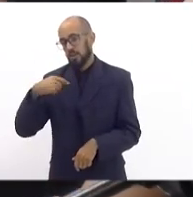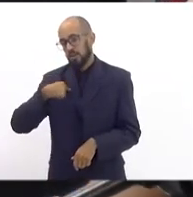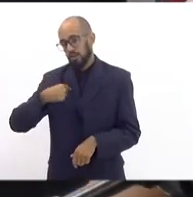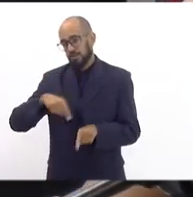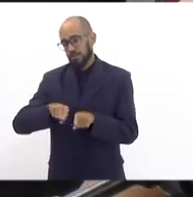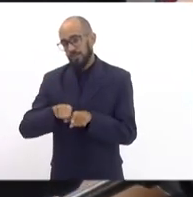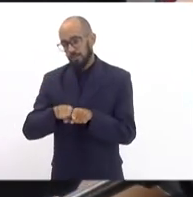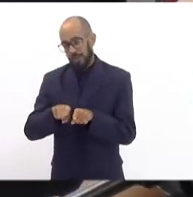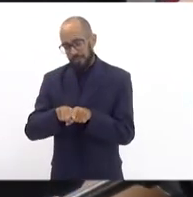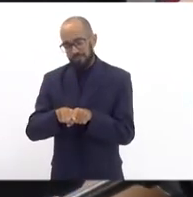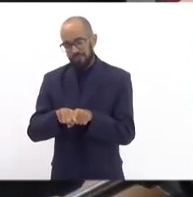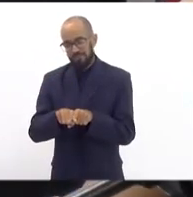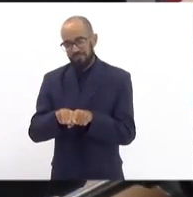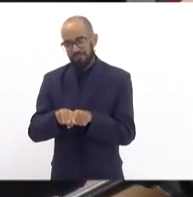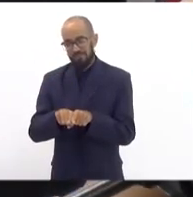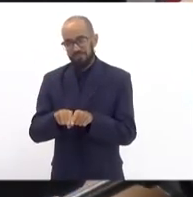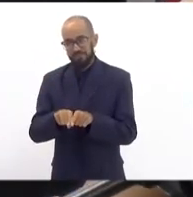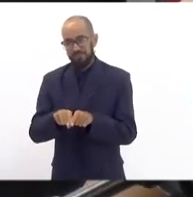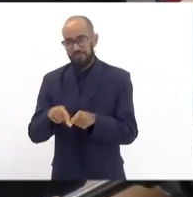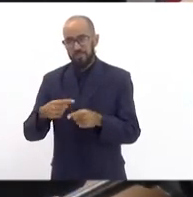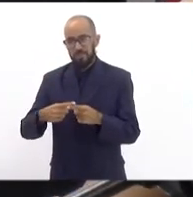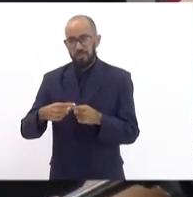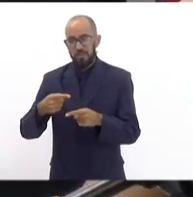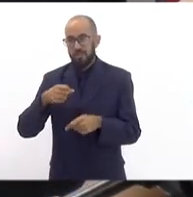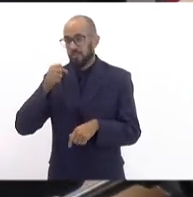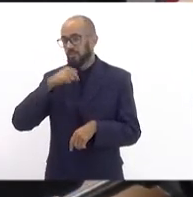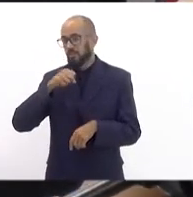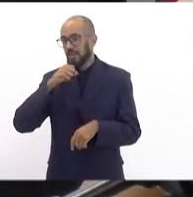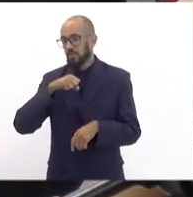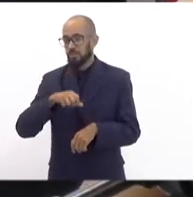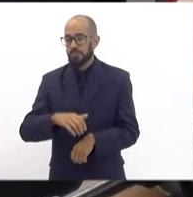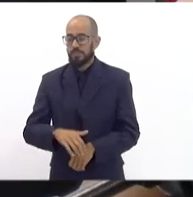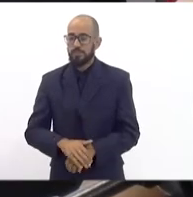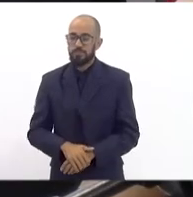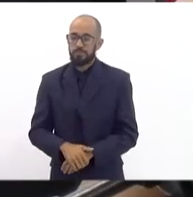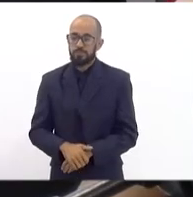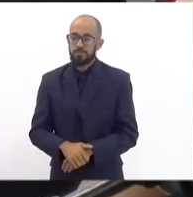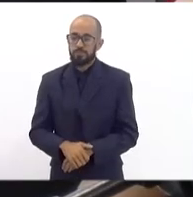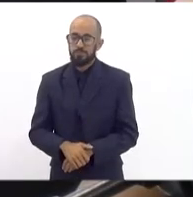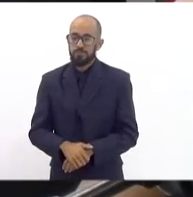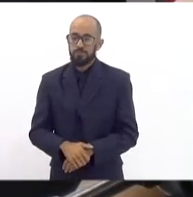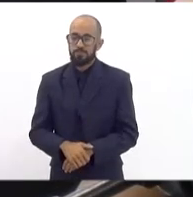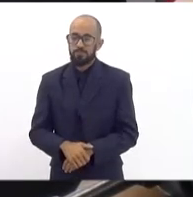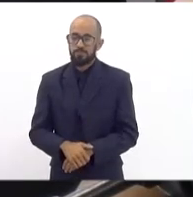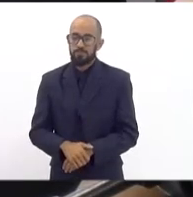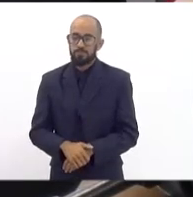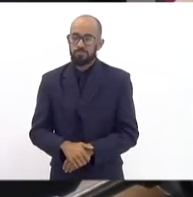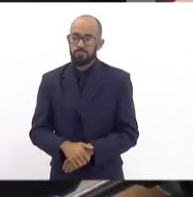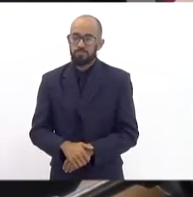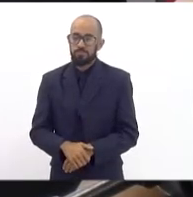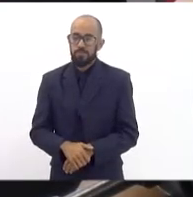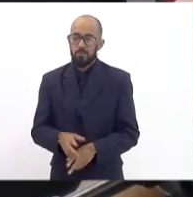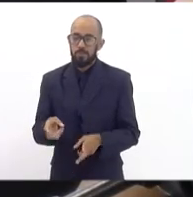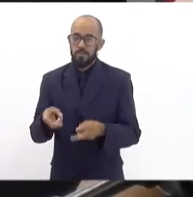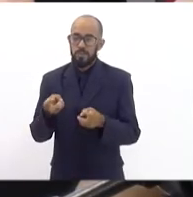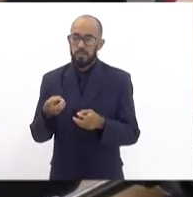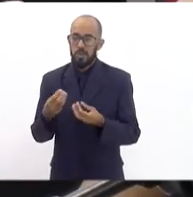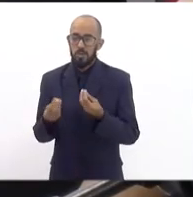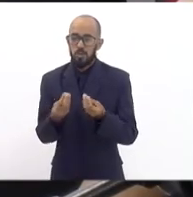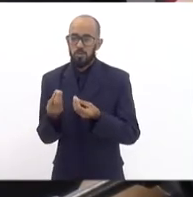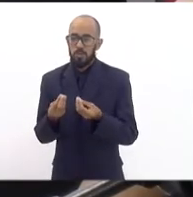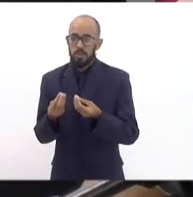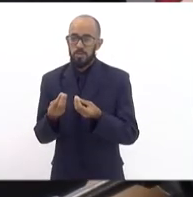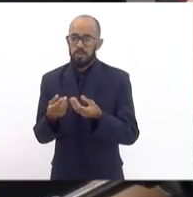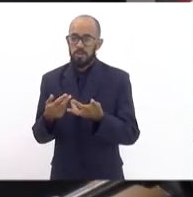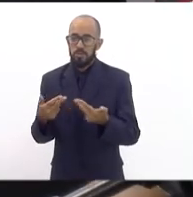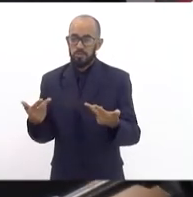entre esses velhos. Né? Mas você veja como é a precariedade, né? Se tivesse